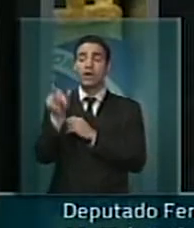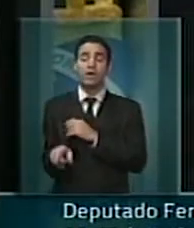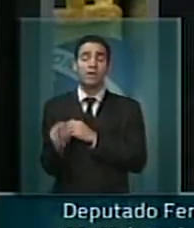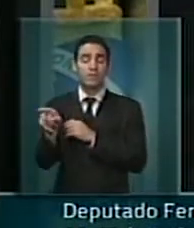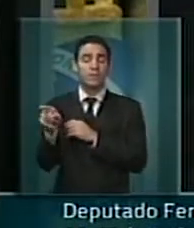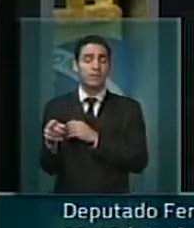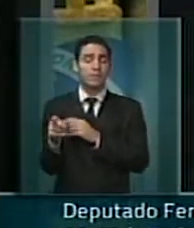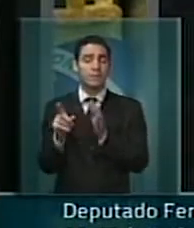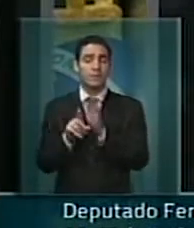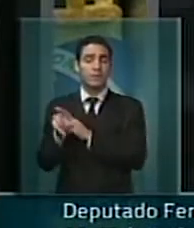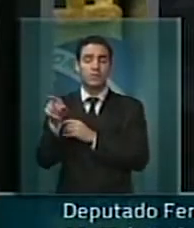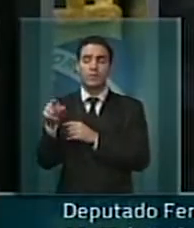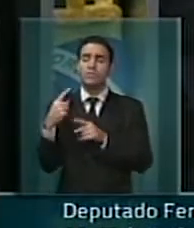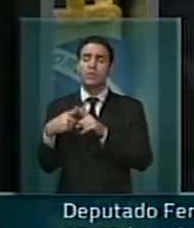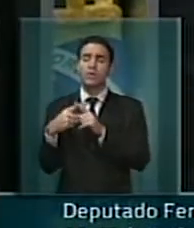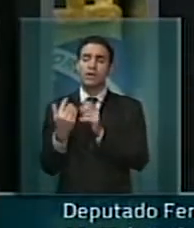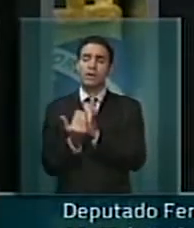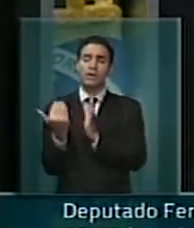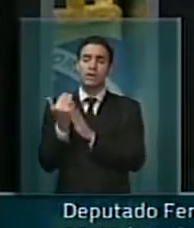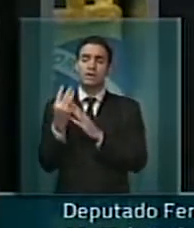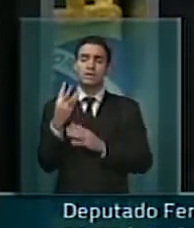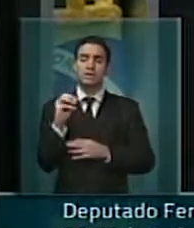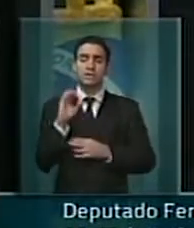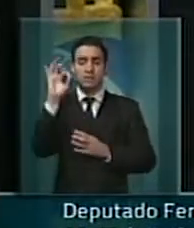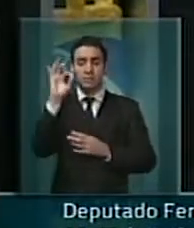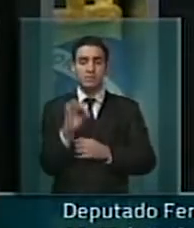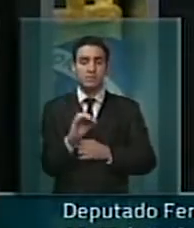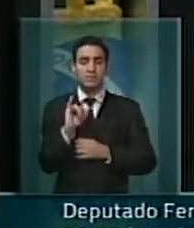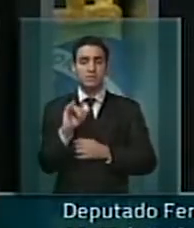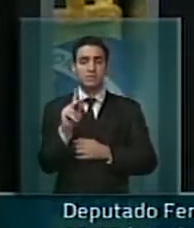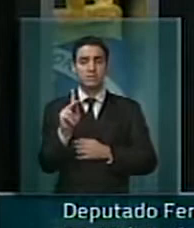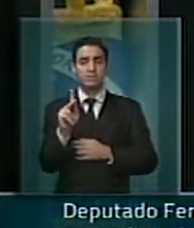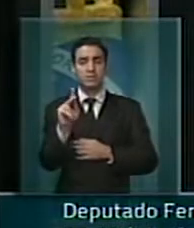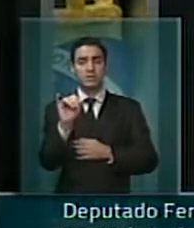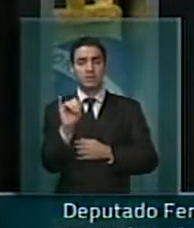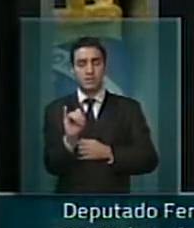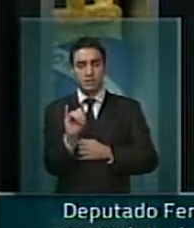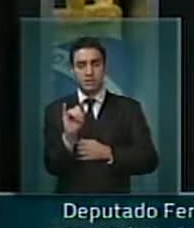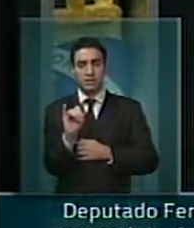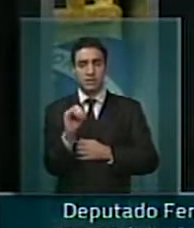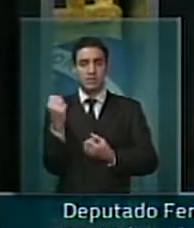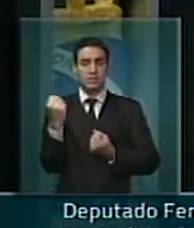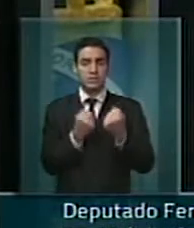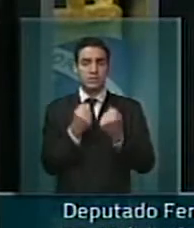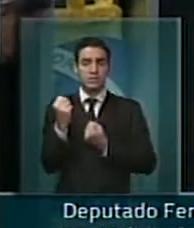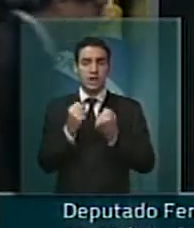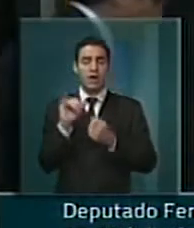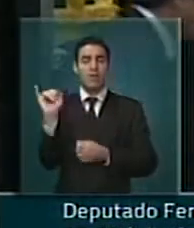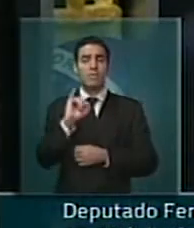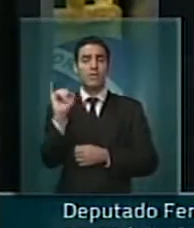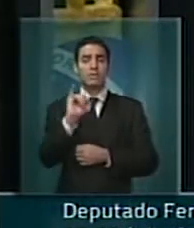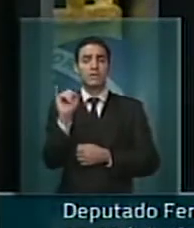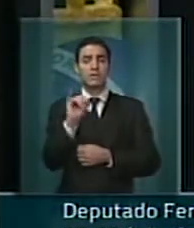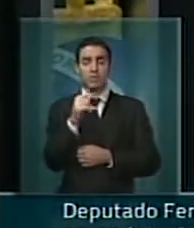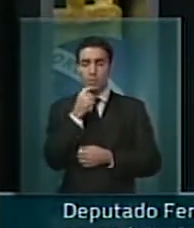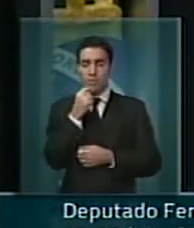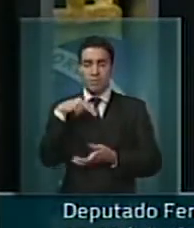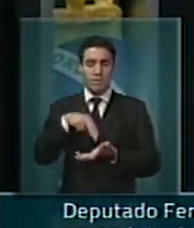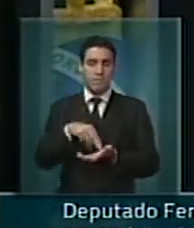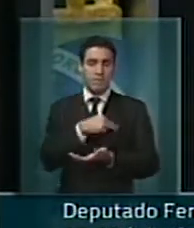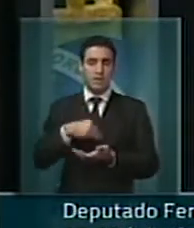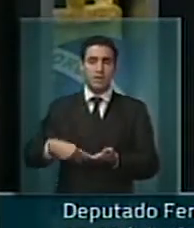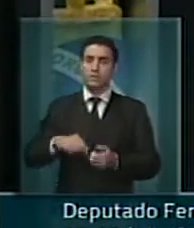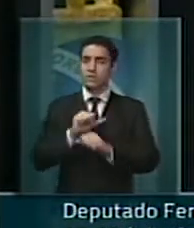para ser questionado sobre o aumento de 30% no IPI dos automóveis importados. O ministro foi muito